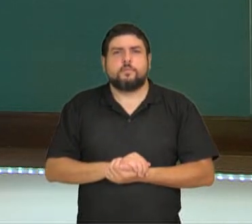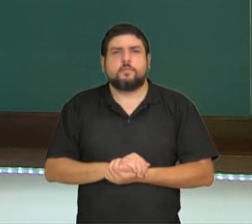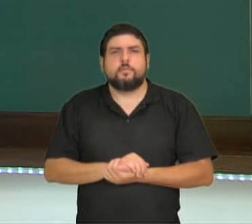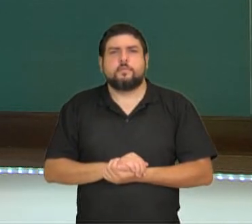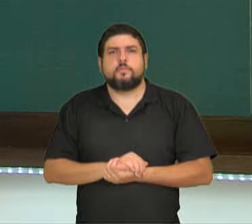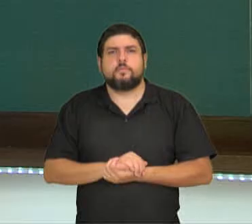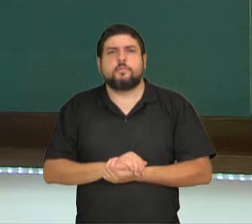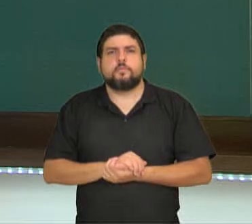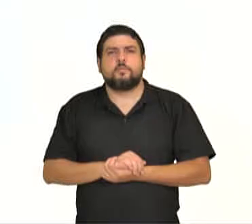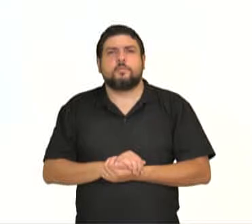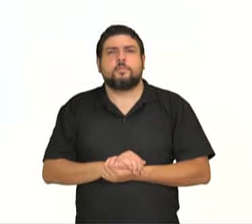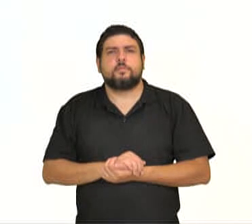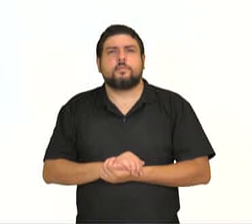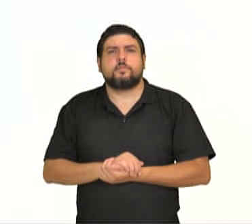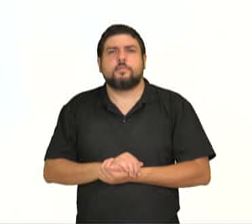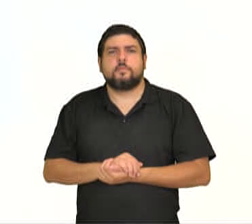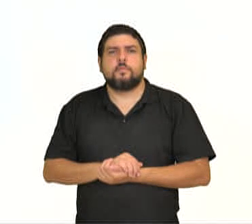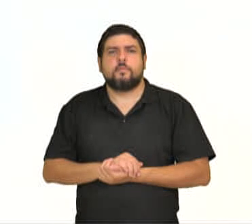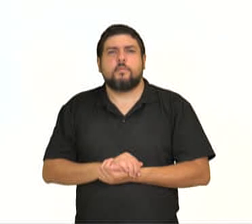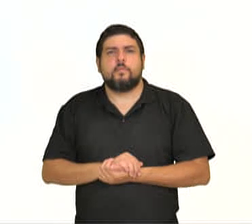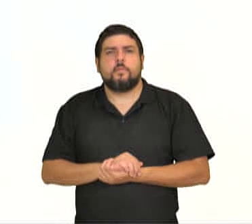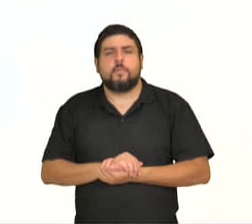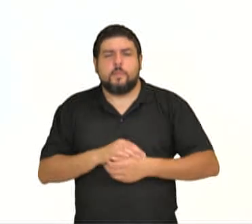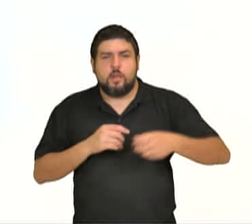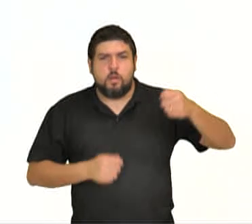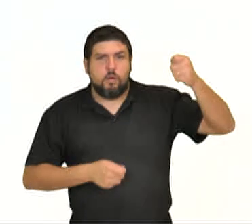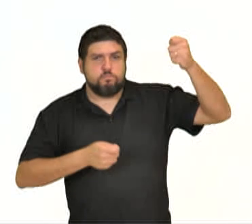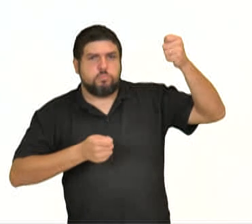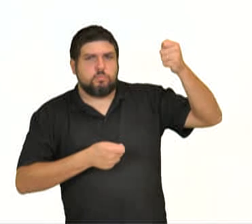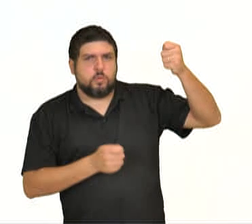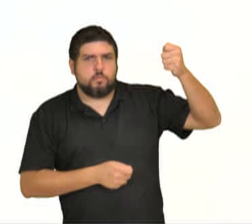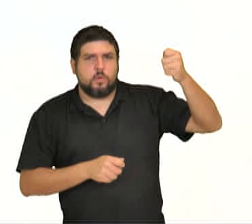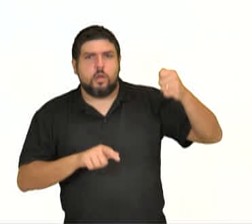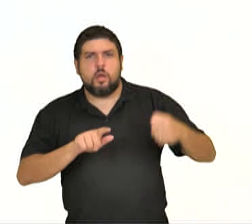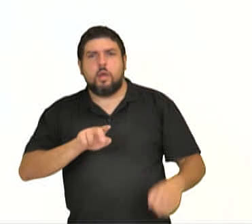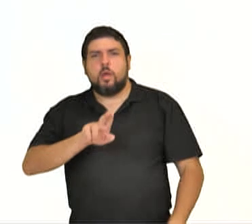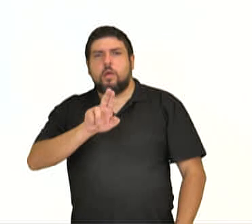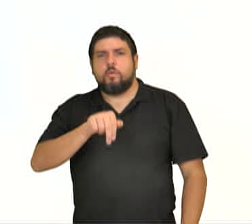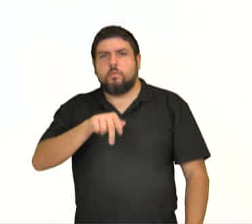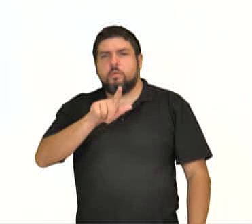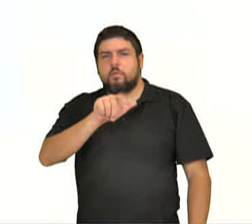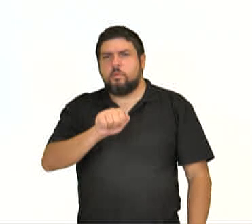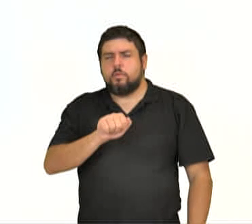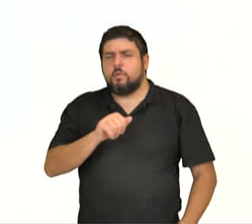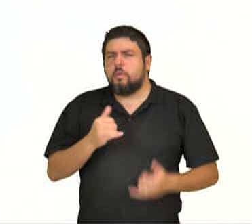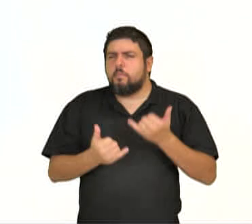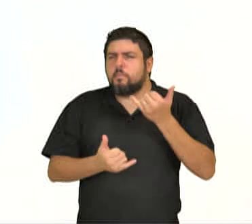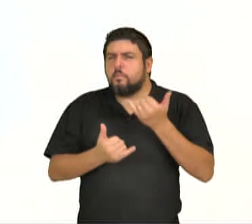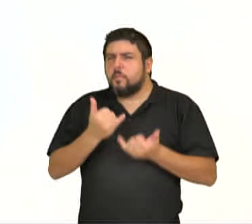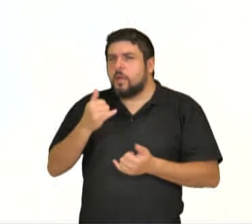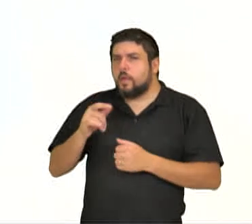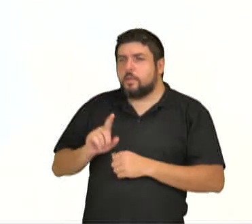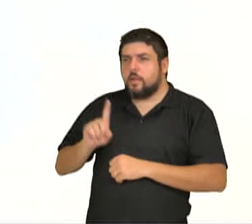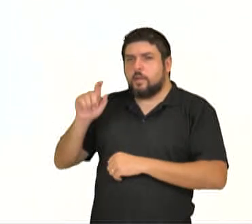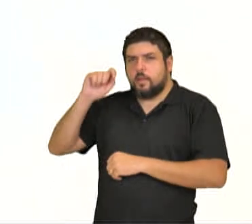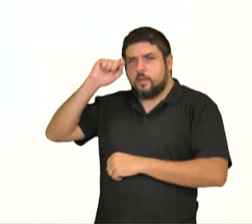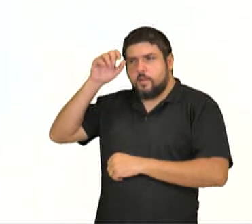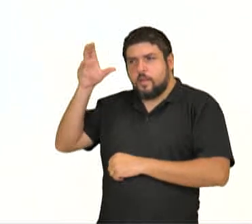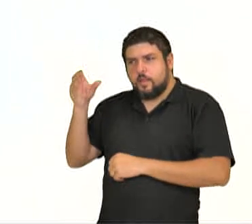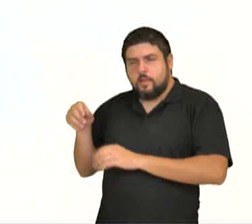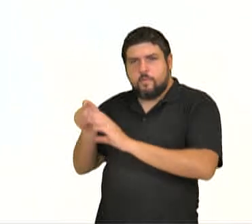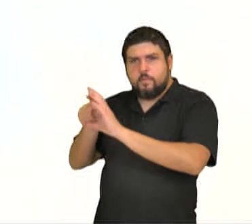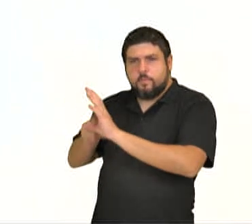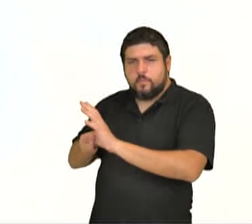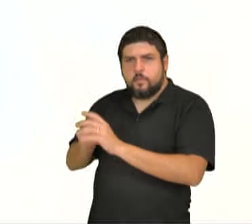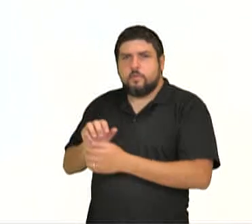uma orquestra. O gunga toca o toque de Angola, mais baixo, o médio toca o São